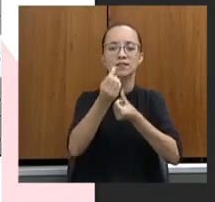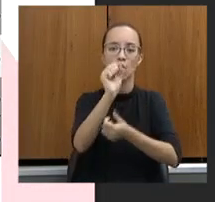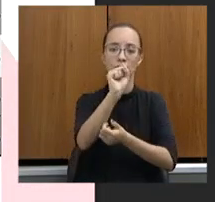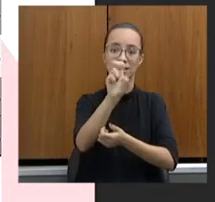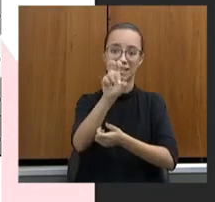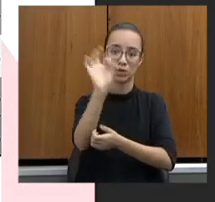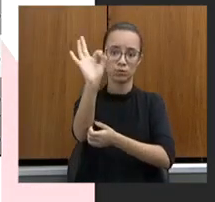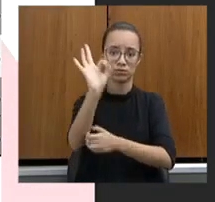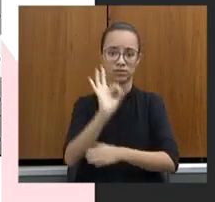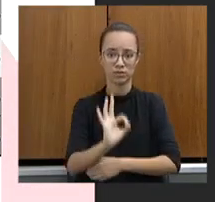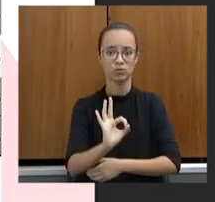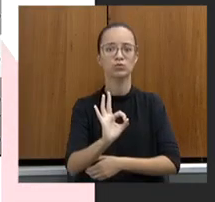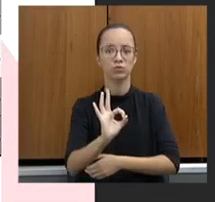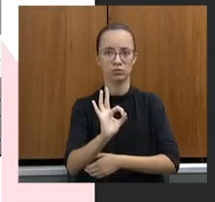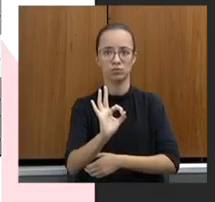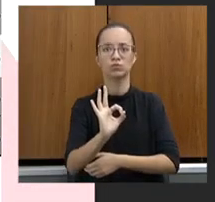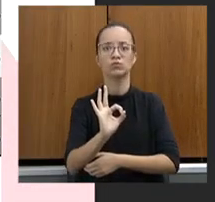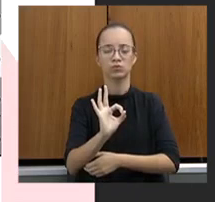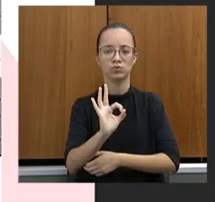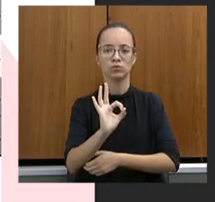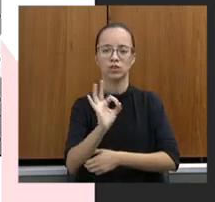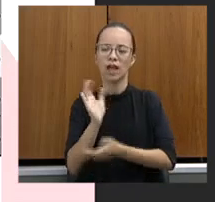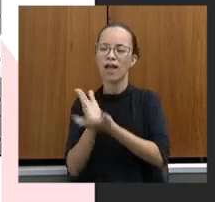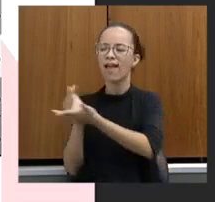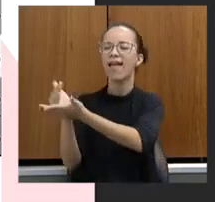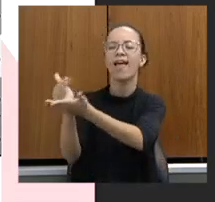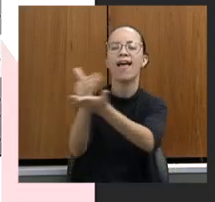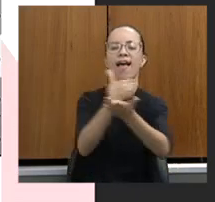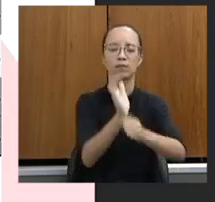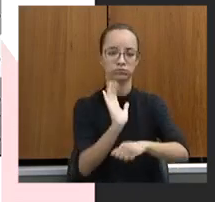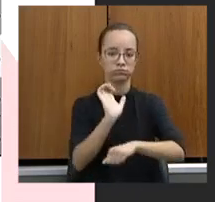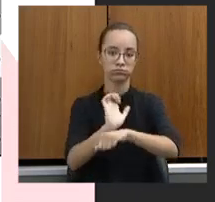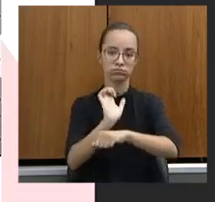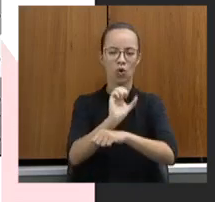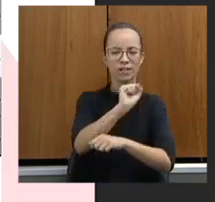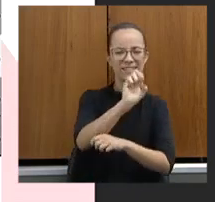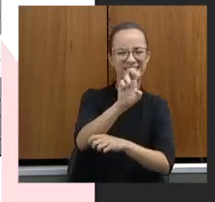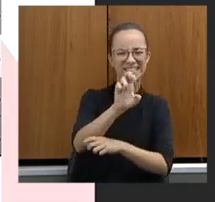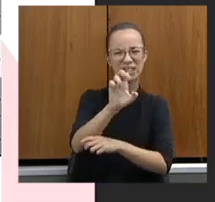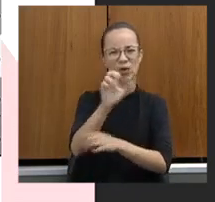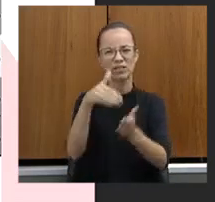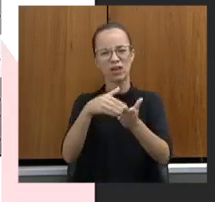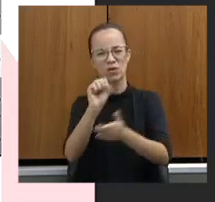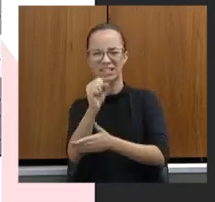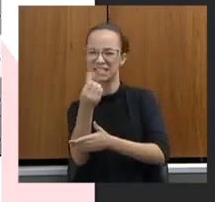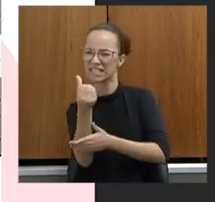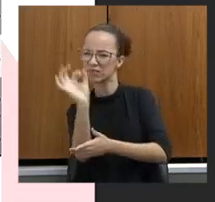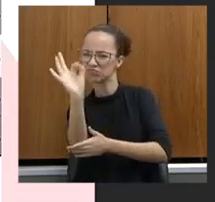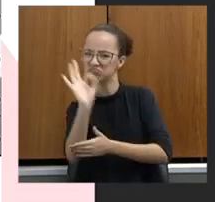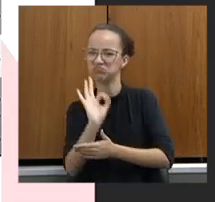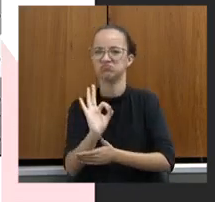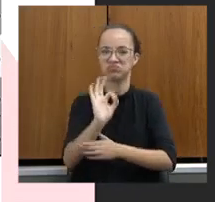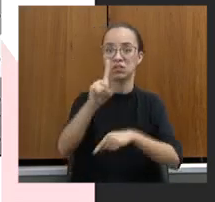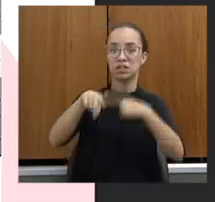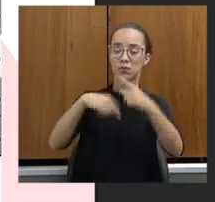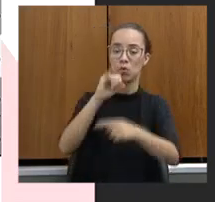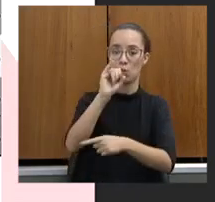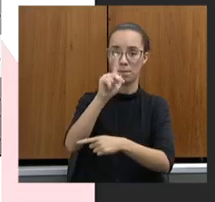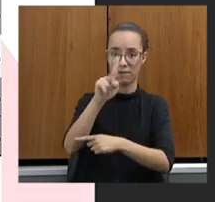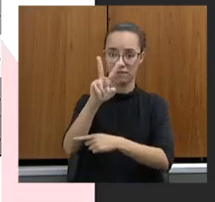85% da arrecadação do estado 8586% da arrecadação do Estado depois do IPVA